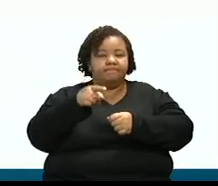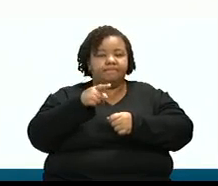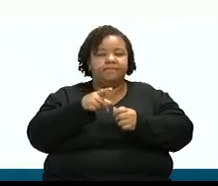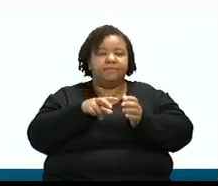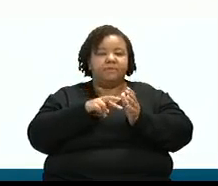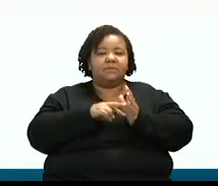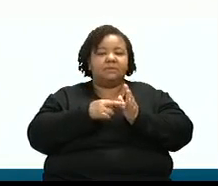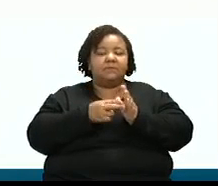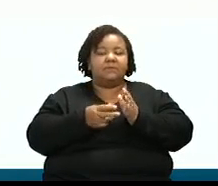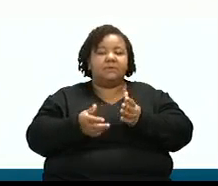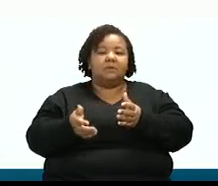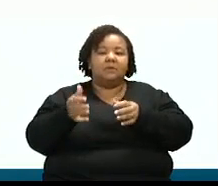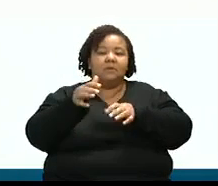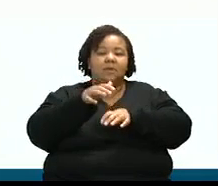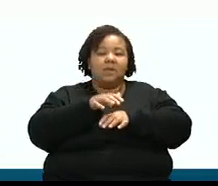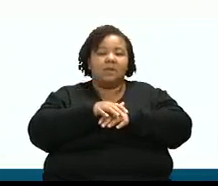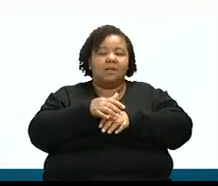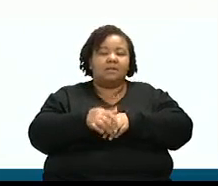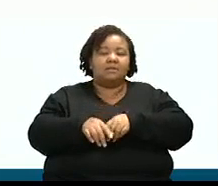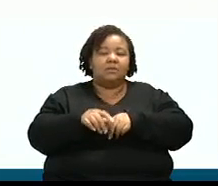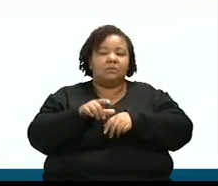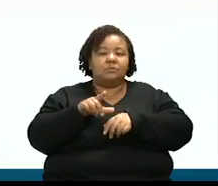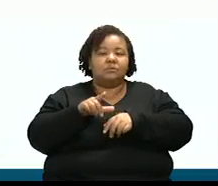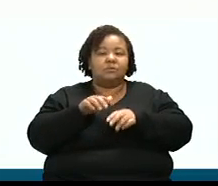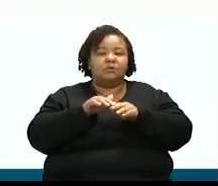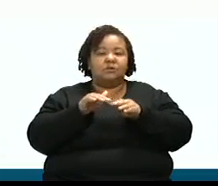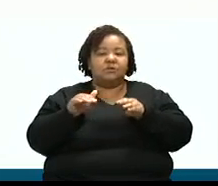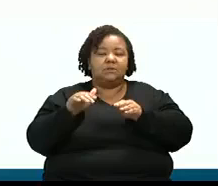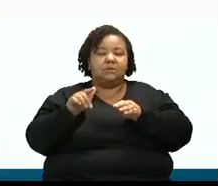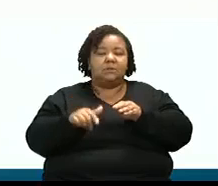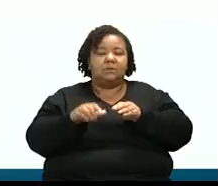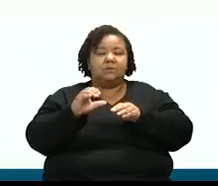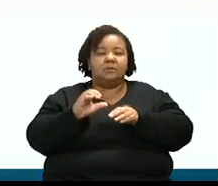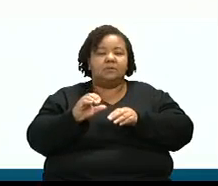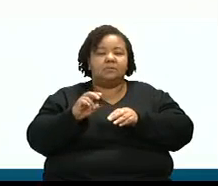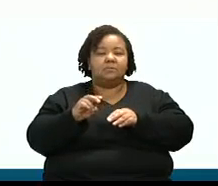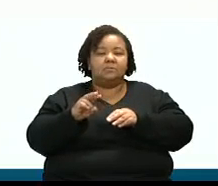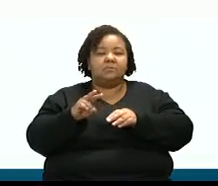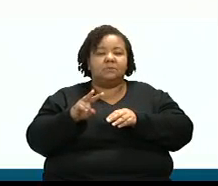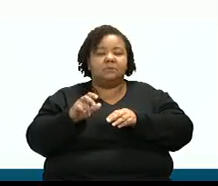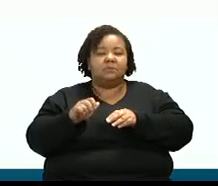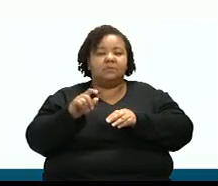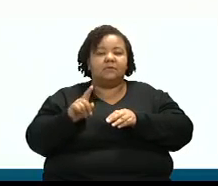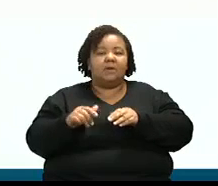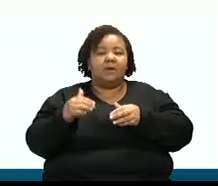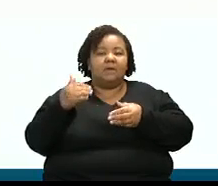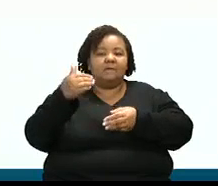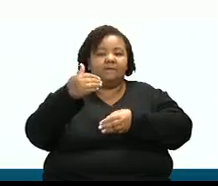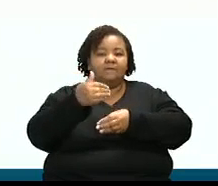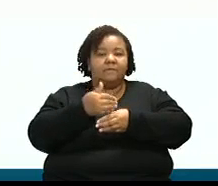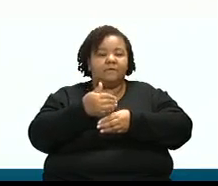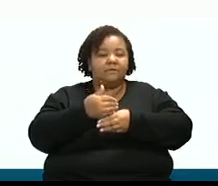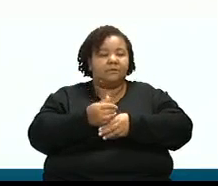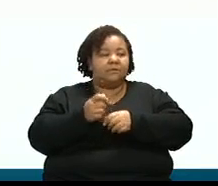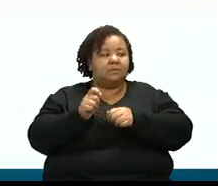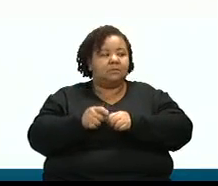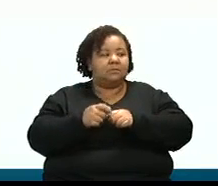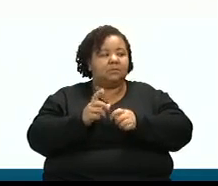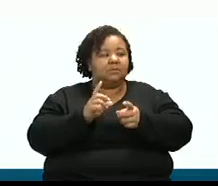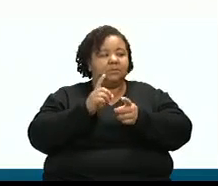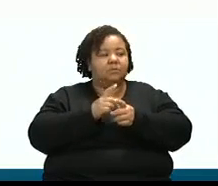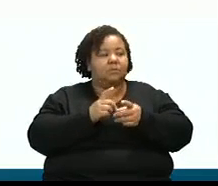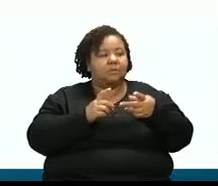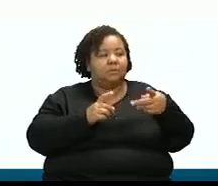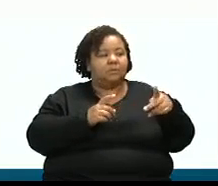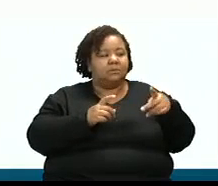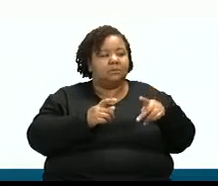estou integrando, é uma integral de linha, mas a curva que eu estou estudando é uma curva fechada. Então, nós podemos encontrar